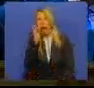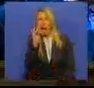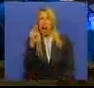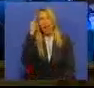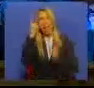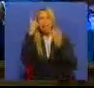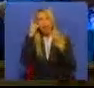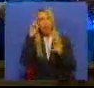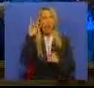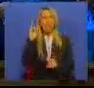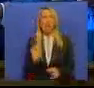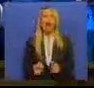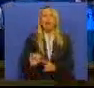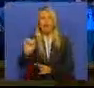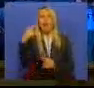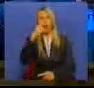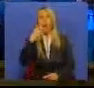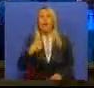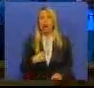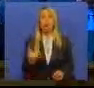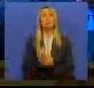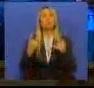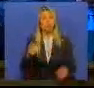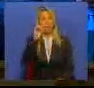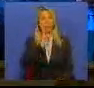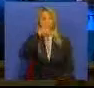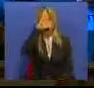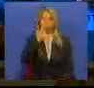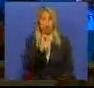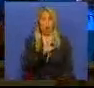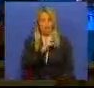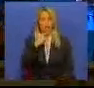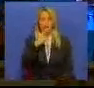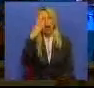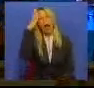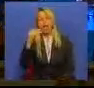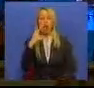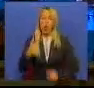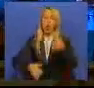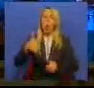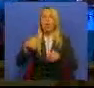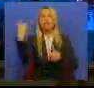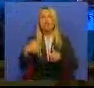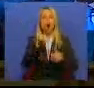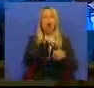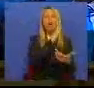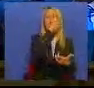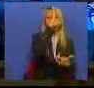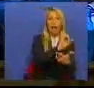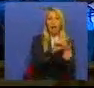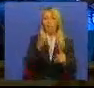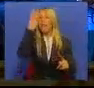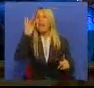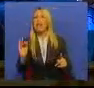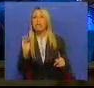lapso é que a Sra. Ministra acha que concorrência é apenas entre Estado e ensino particular. Não